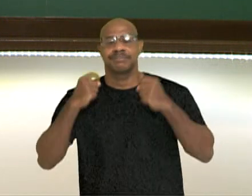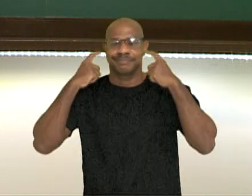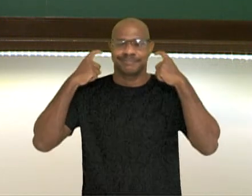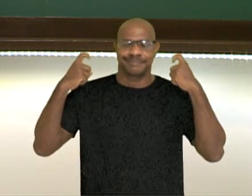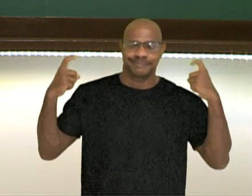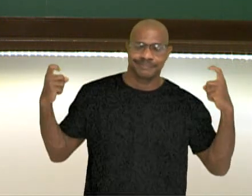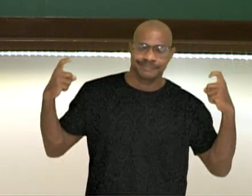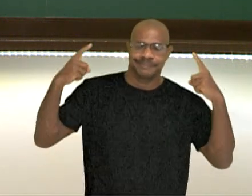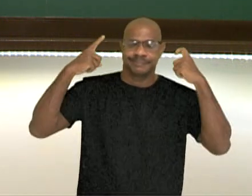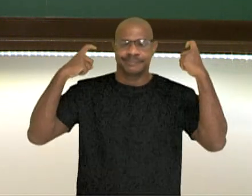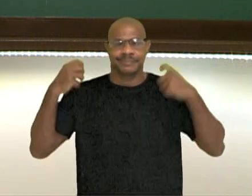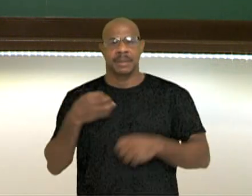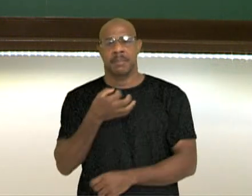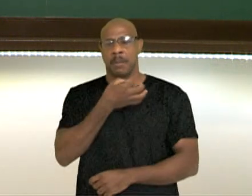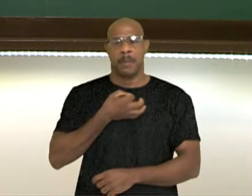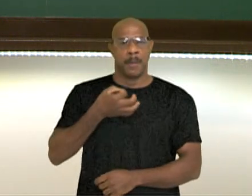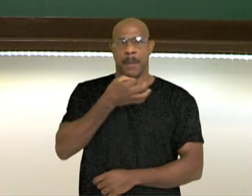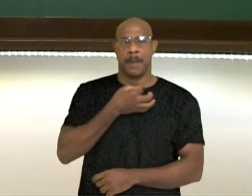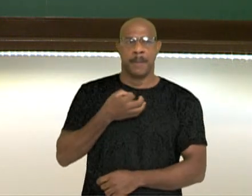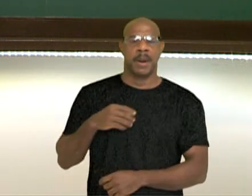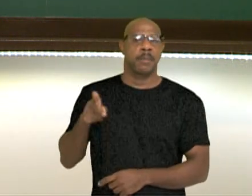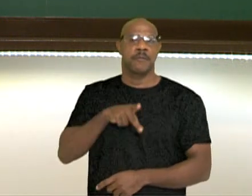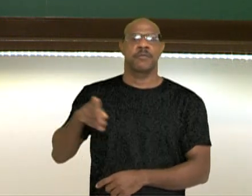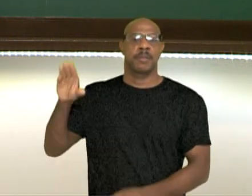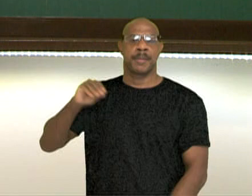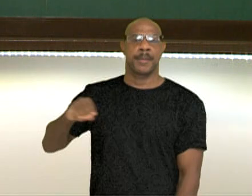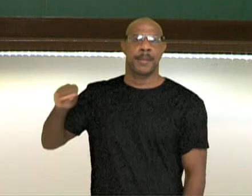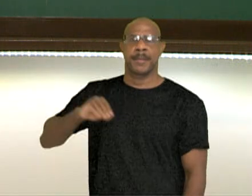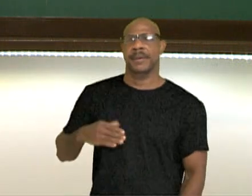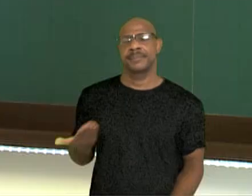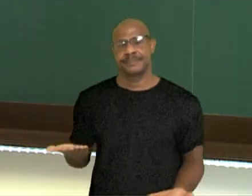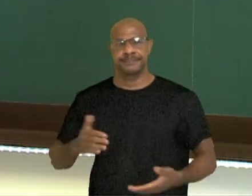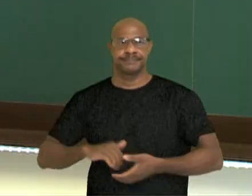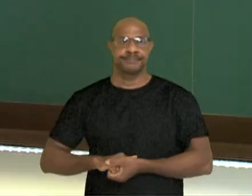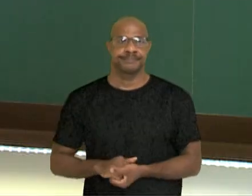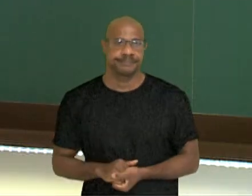sobre esses fenômenos naturais, principalmente esses estudados na física.